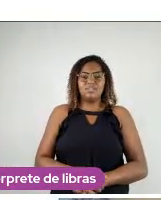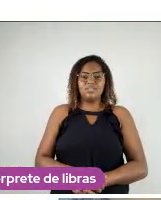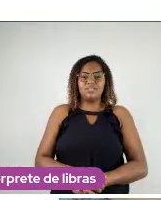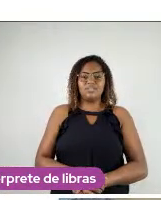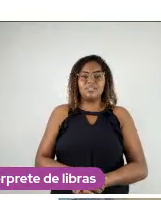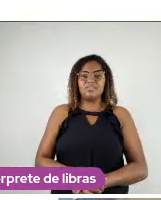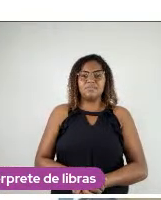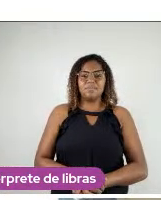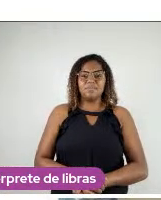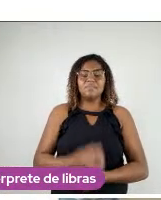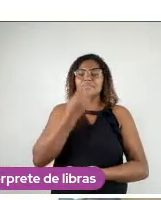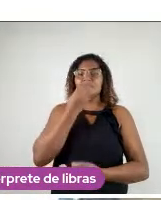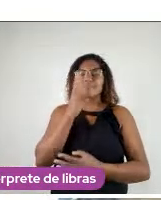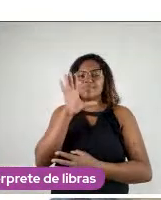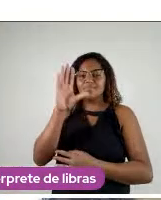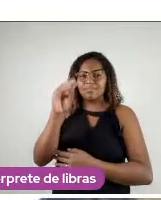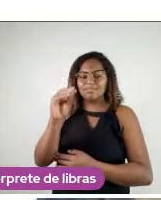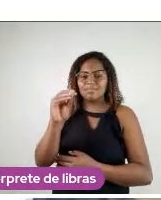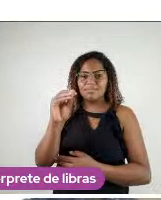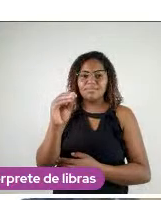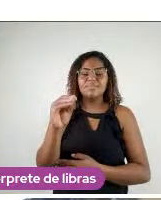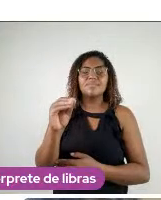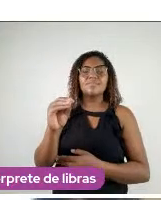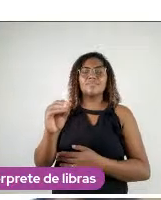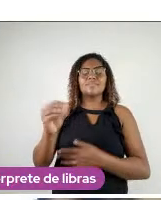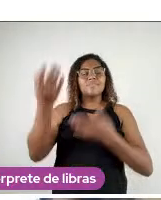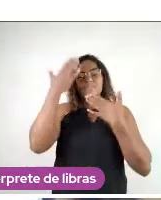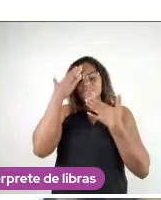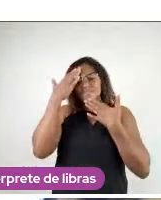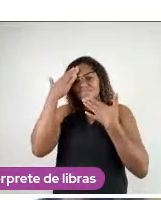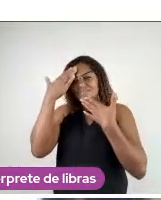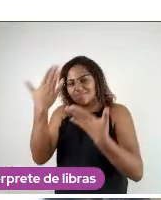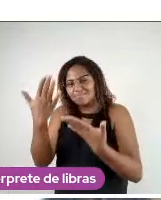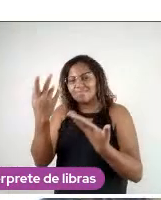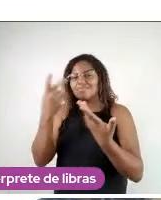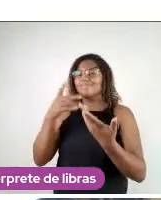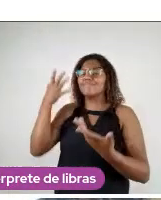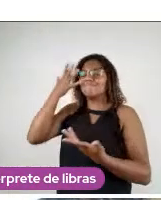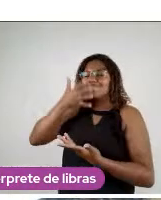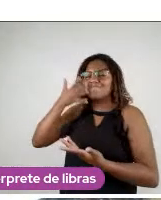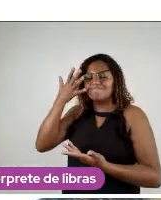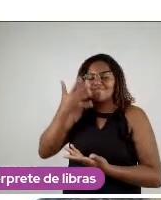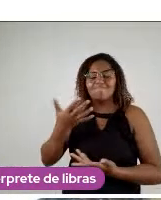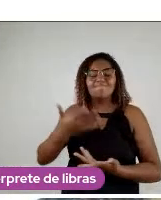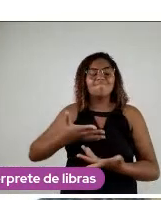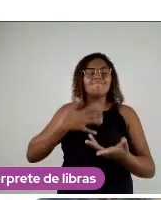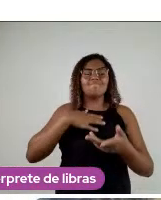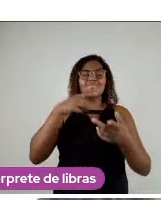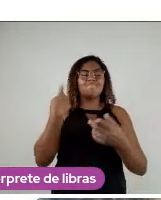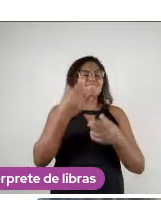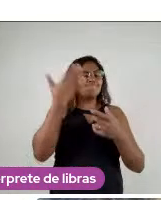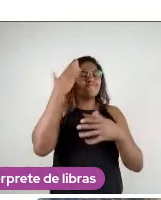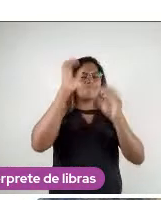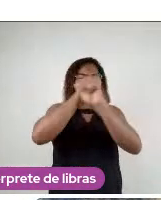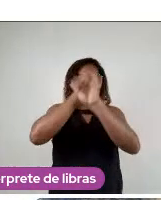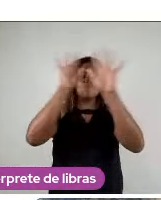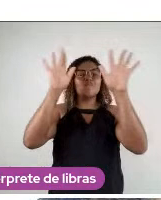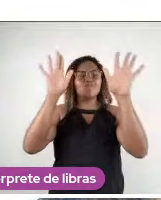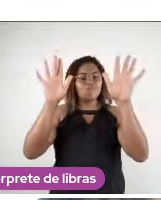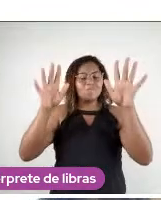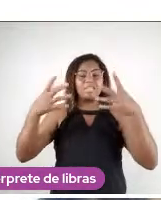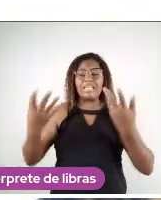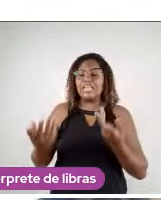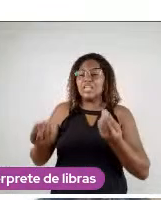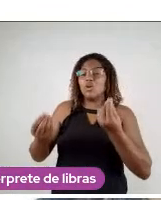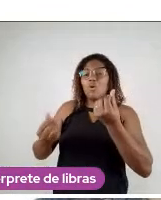Olá, boa noite, Catarina. Muito obrigada pela sua palestra. E fica muito claro para a gente, né, que o talento ele